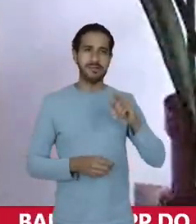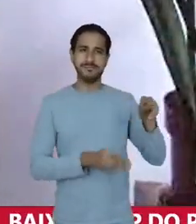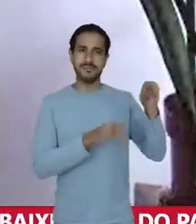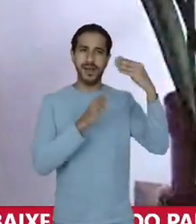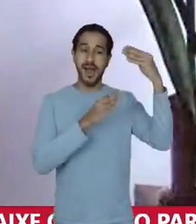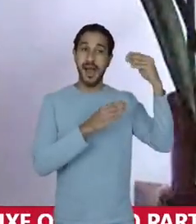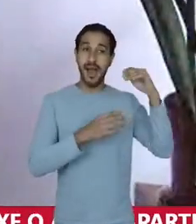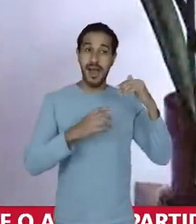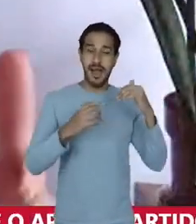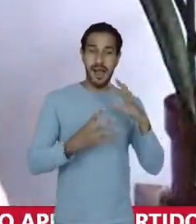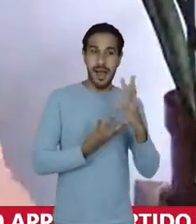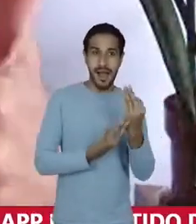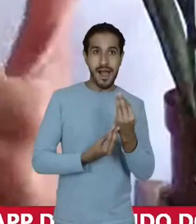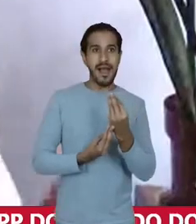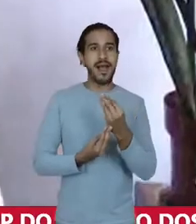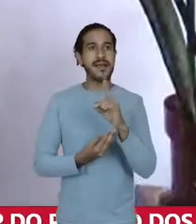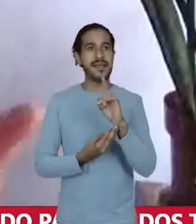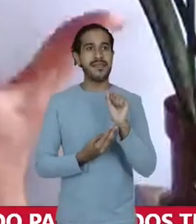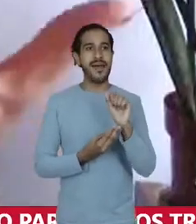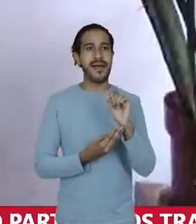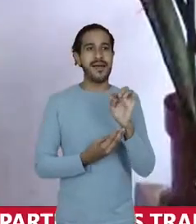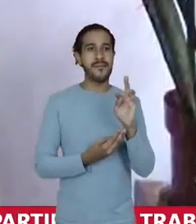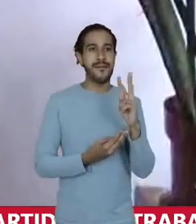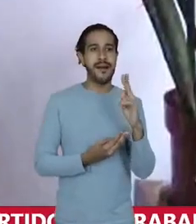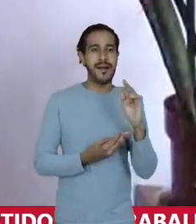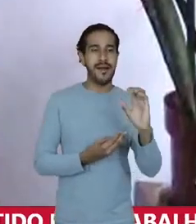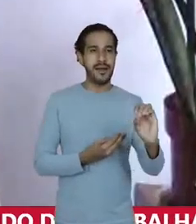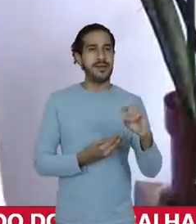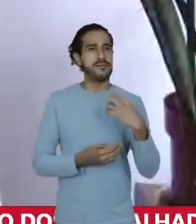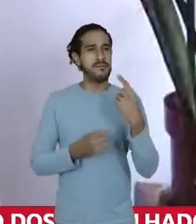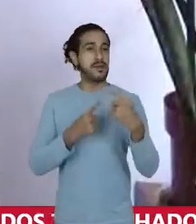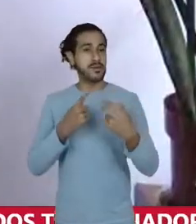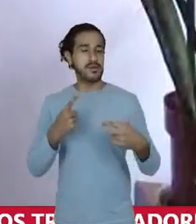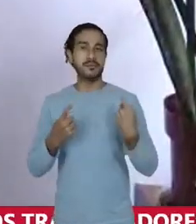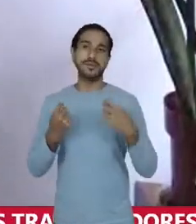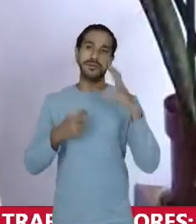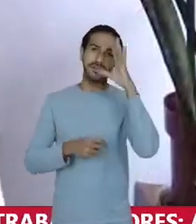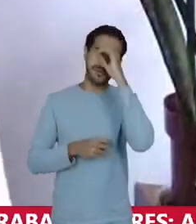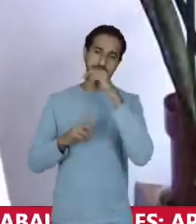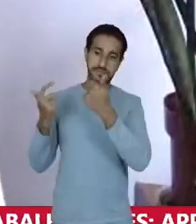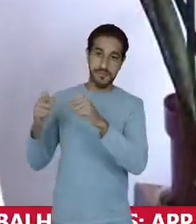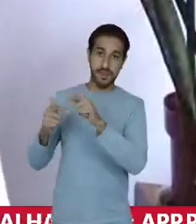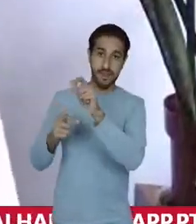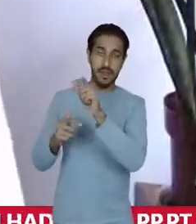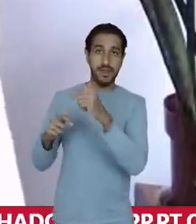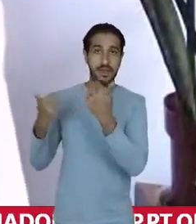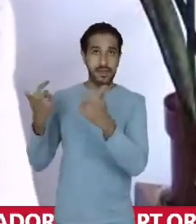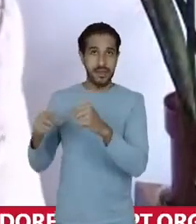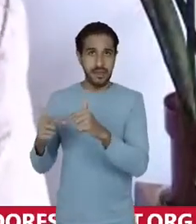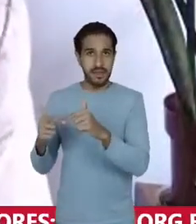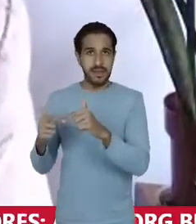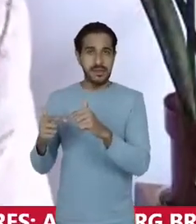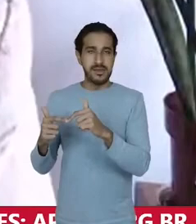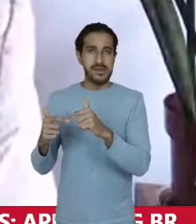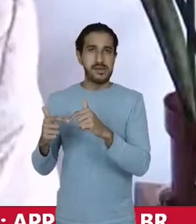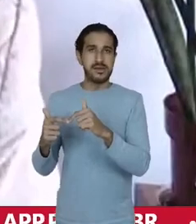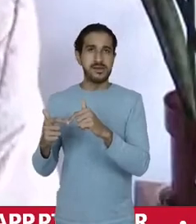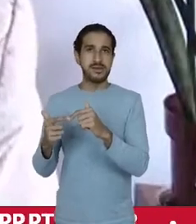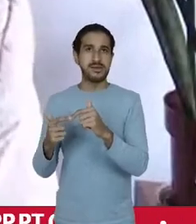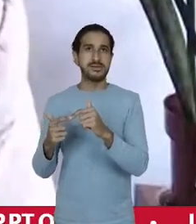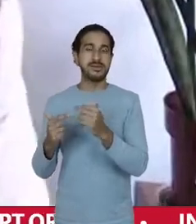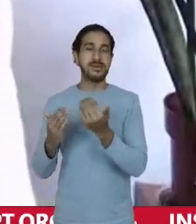Arte dá Trabalho. Primeiro, nós precisamos reconhecer essa atividade como trabalho,